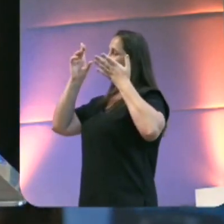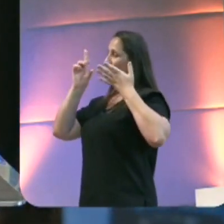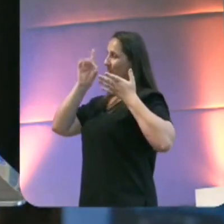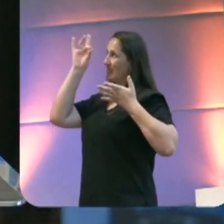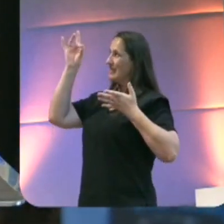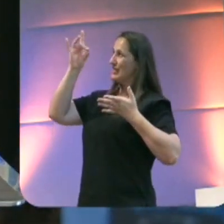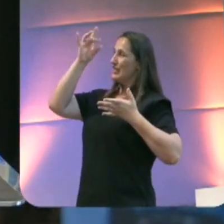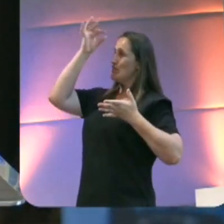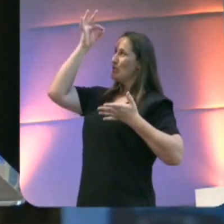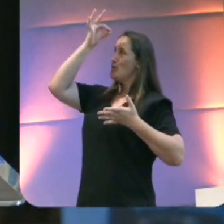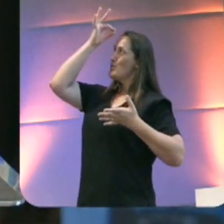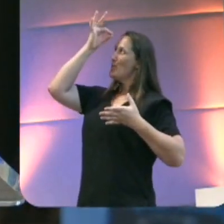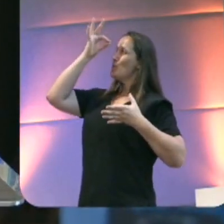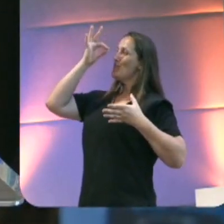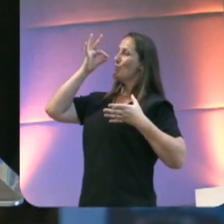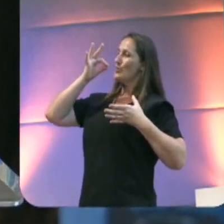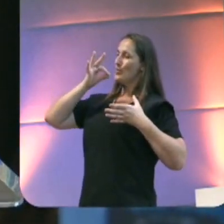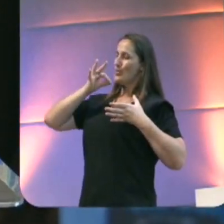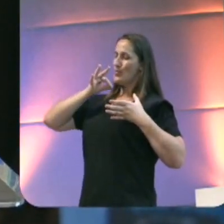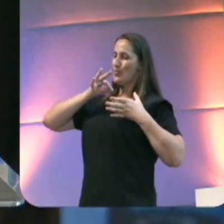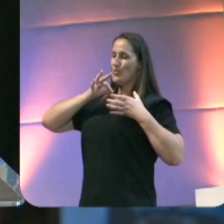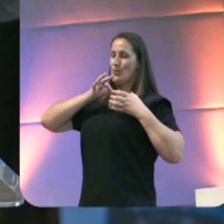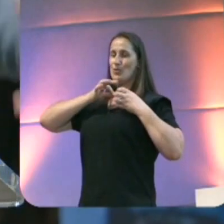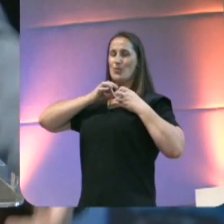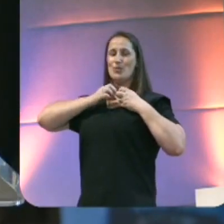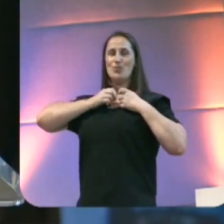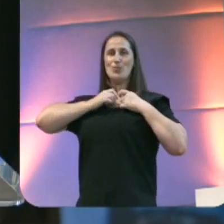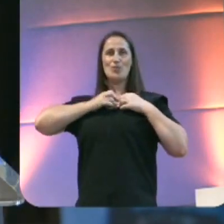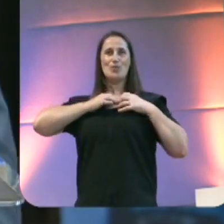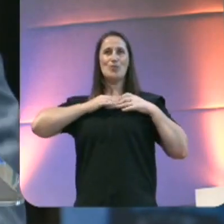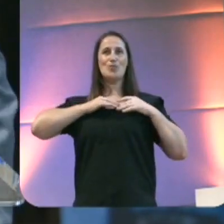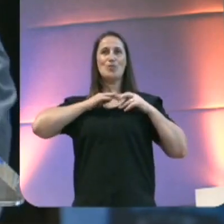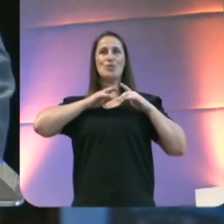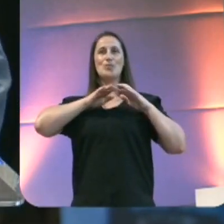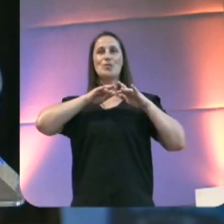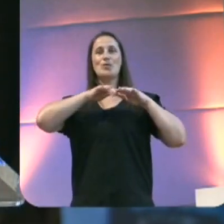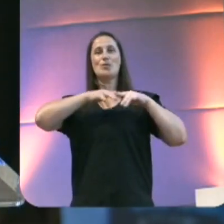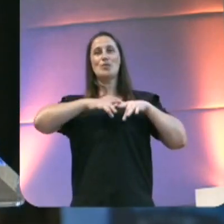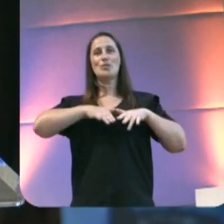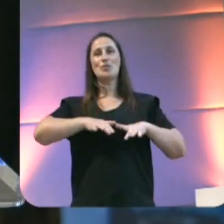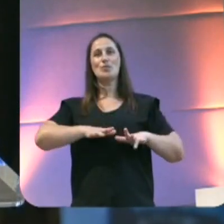do Espírito seja derramado dentro e transborde.